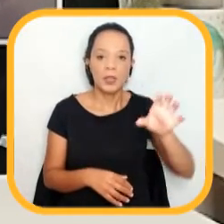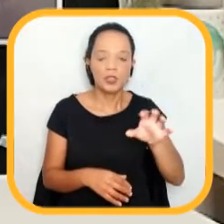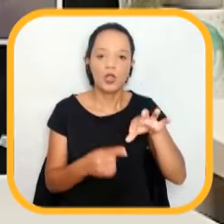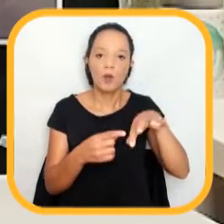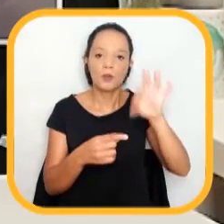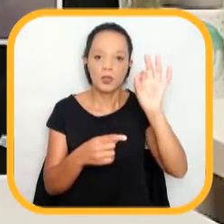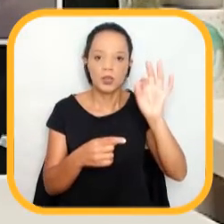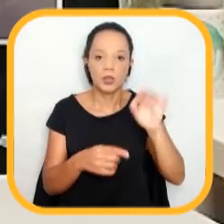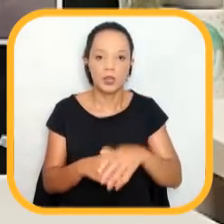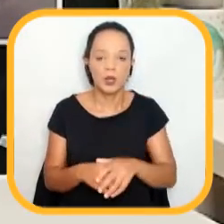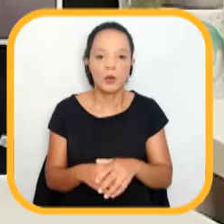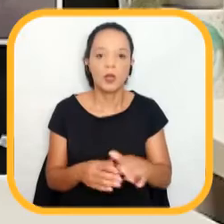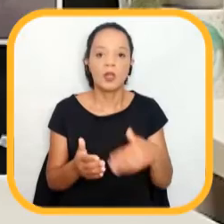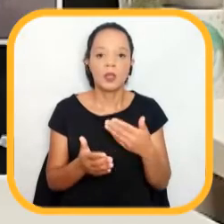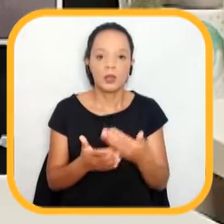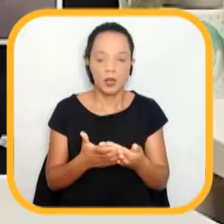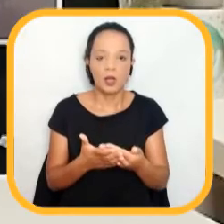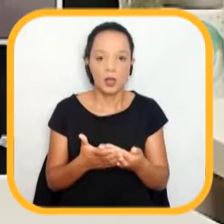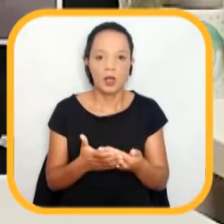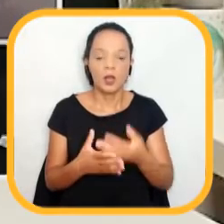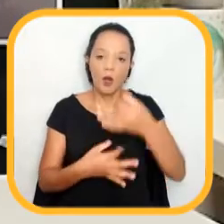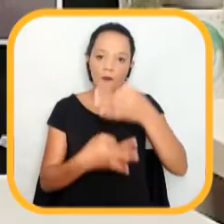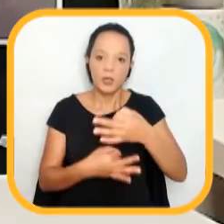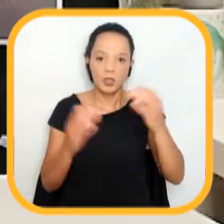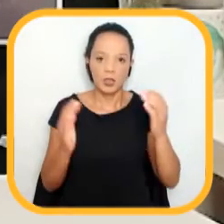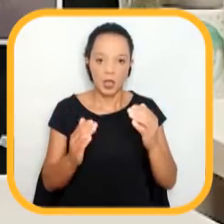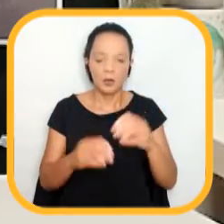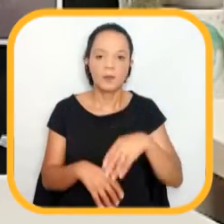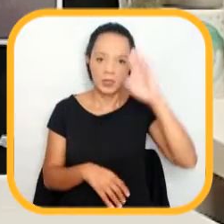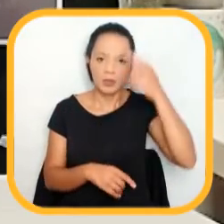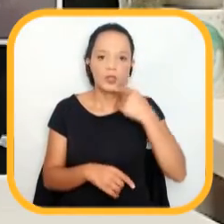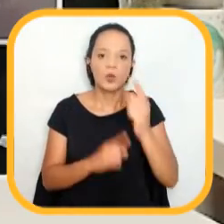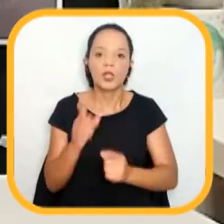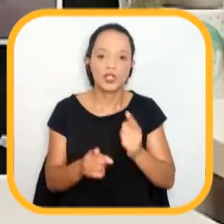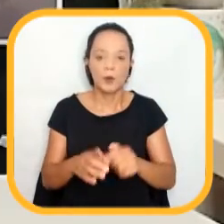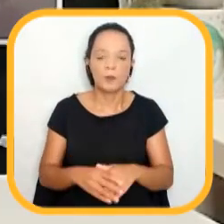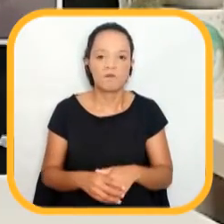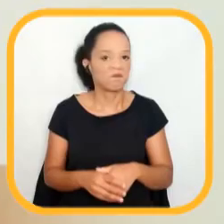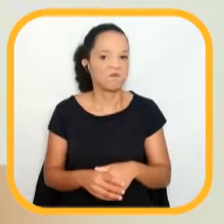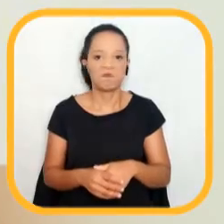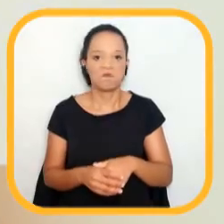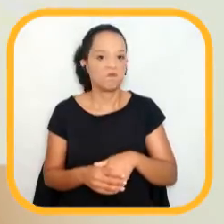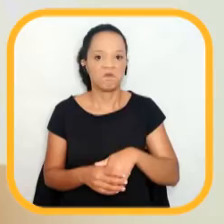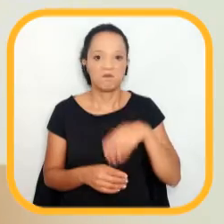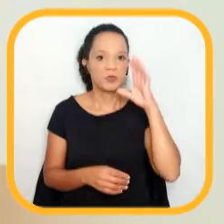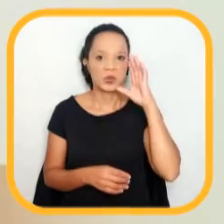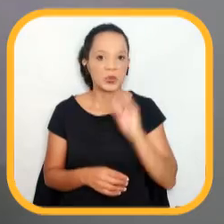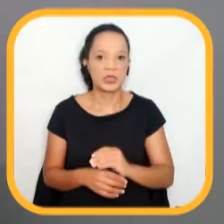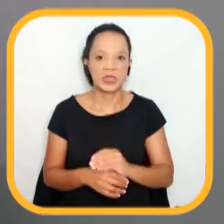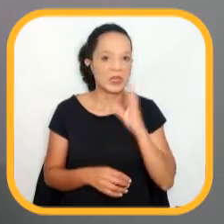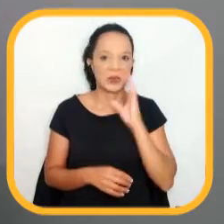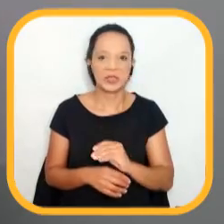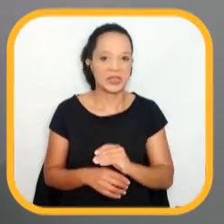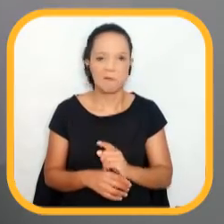países que têm uma terceira opção de marcador legal de género em documentos oficiais. Sabes dizer quais são? Não faço ideia.